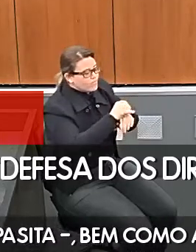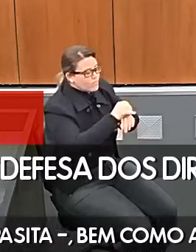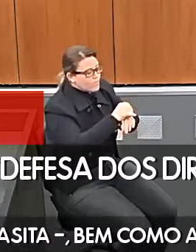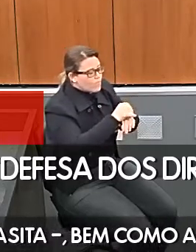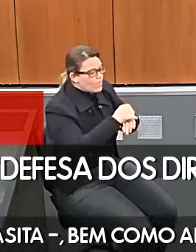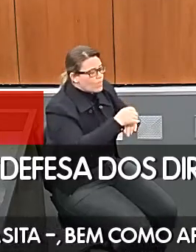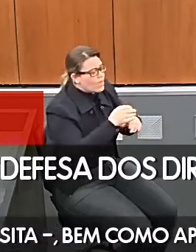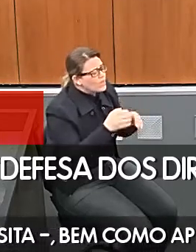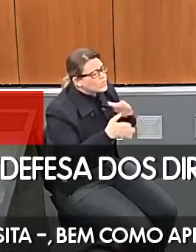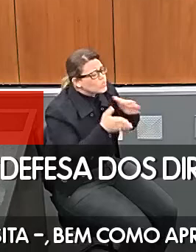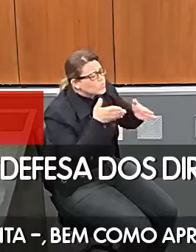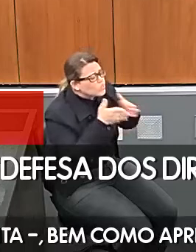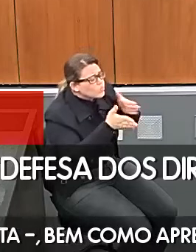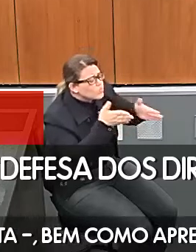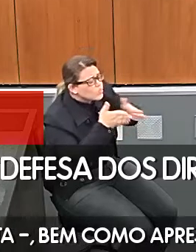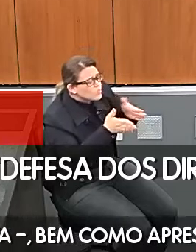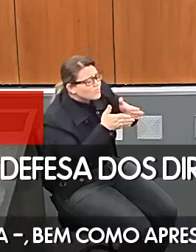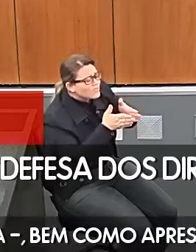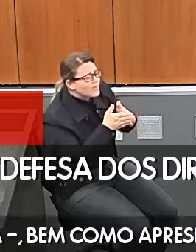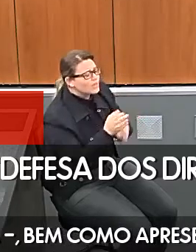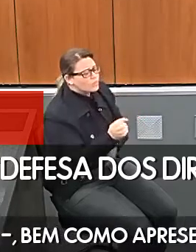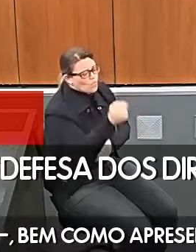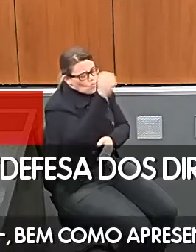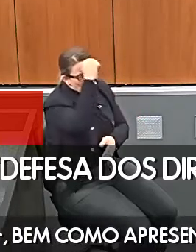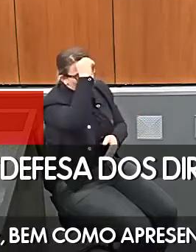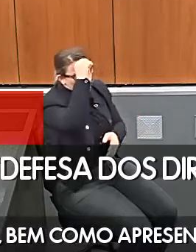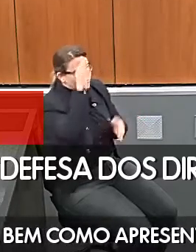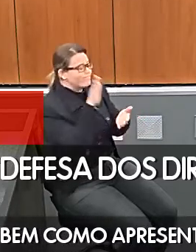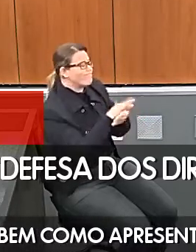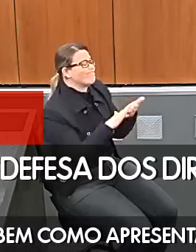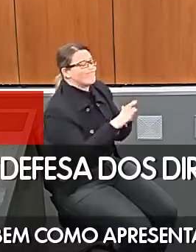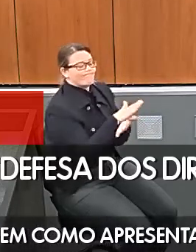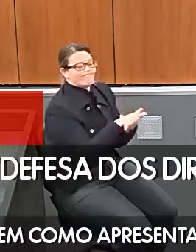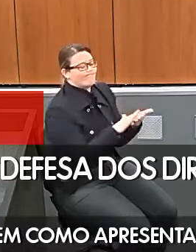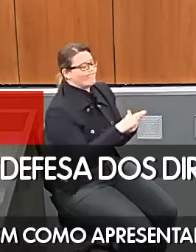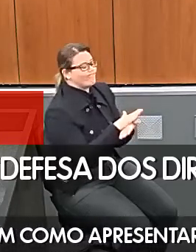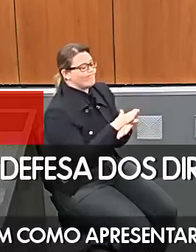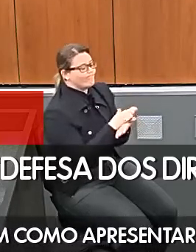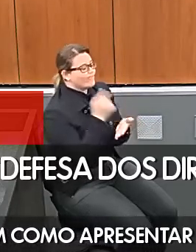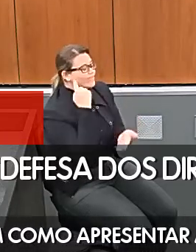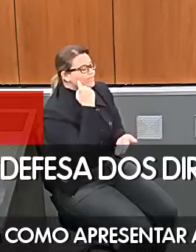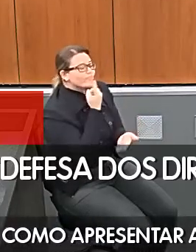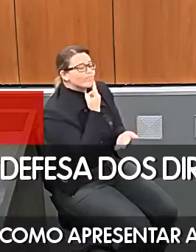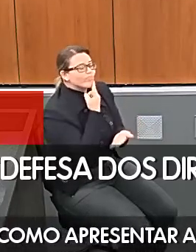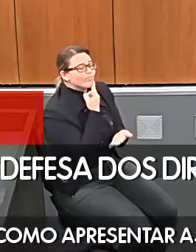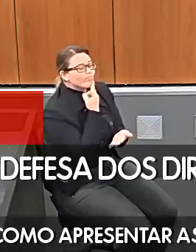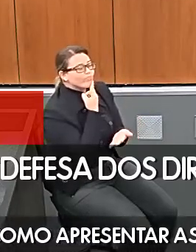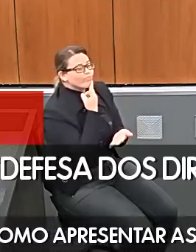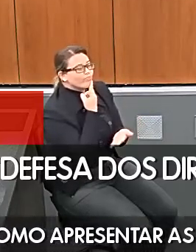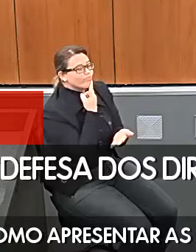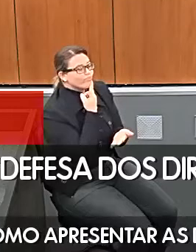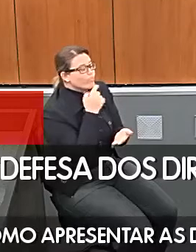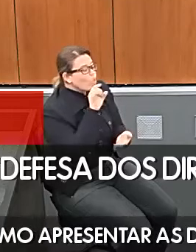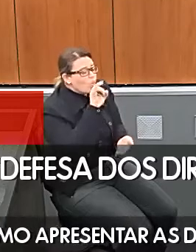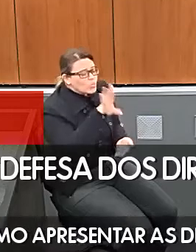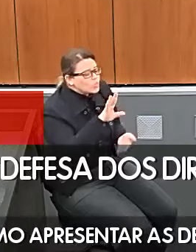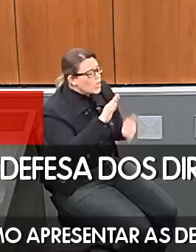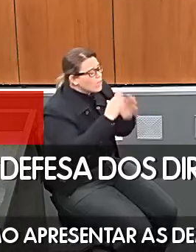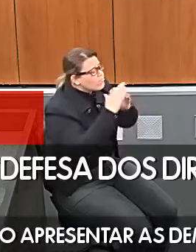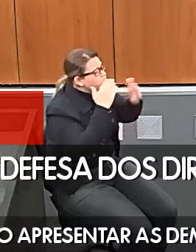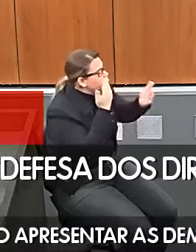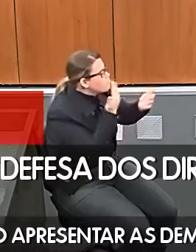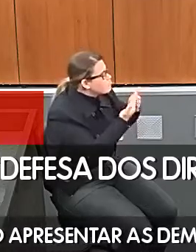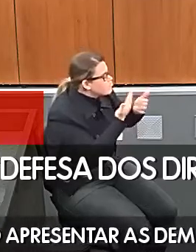Os órgãos públicos, ninguém. Em hospital, cine, bancos, nada,